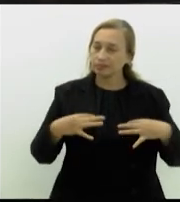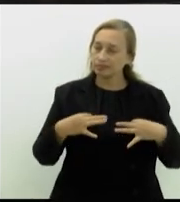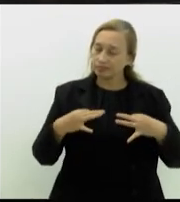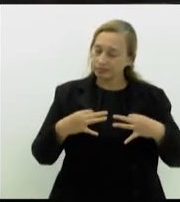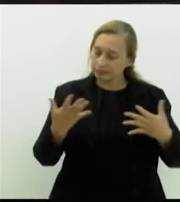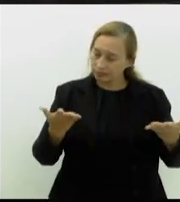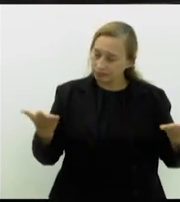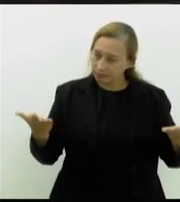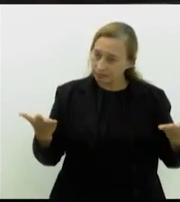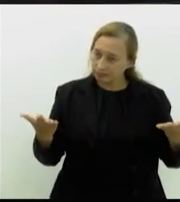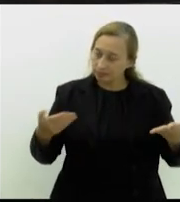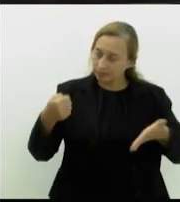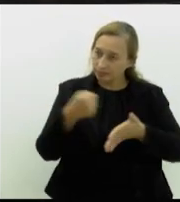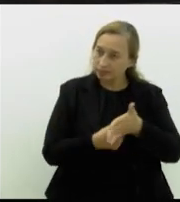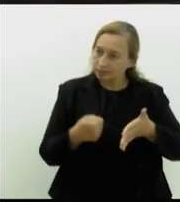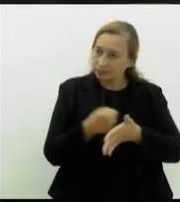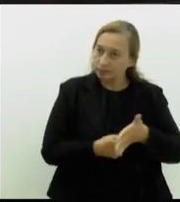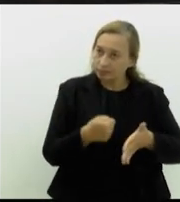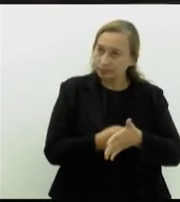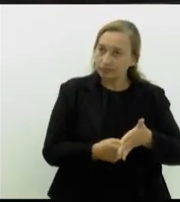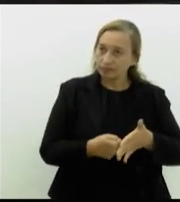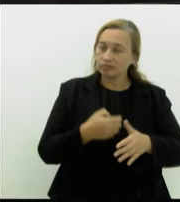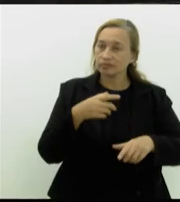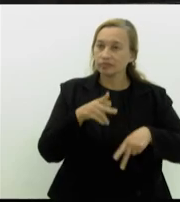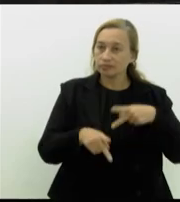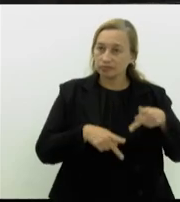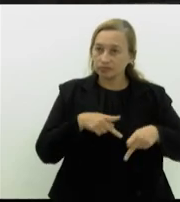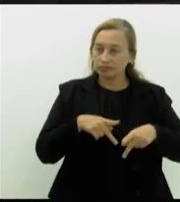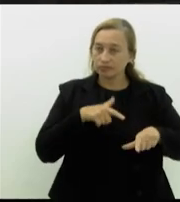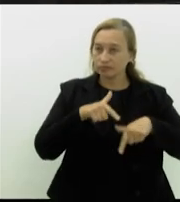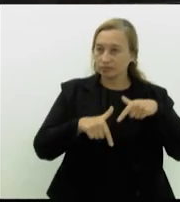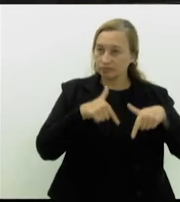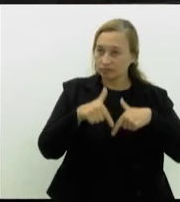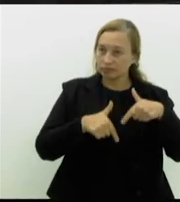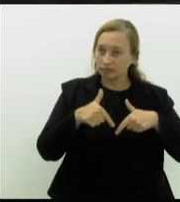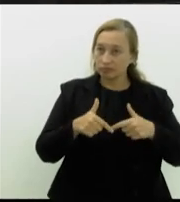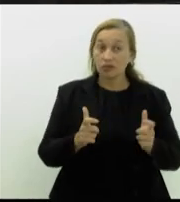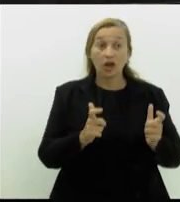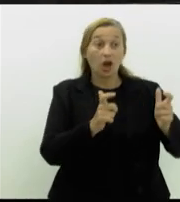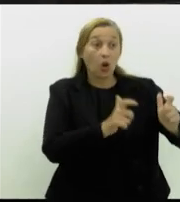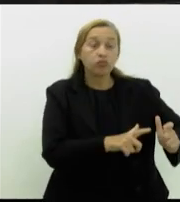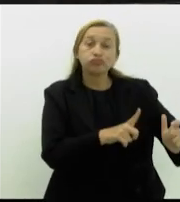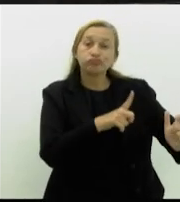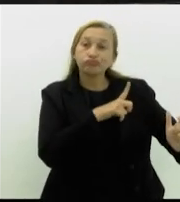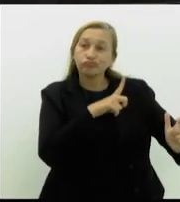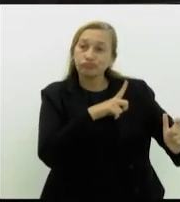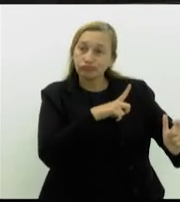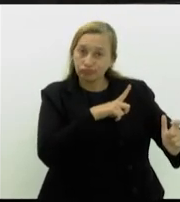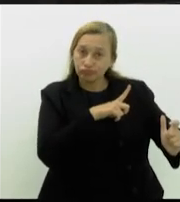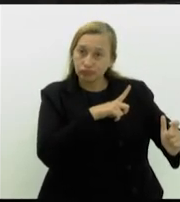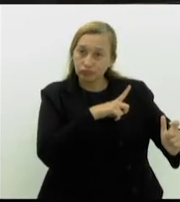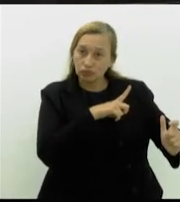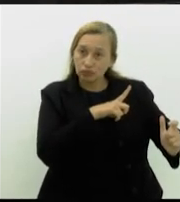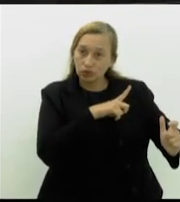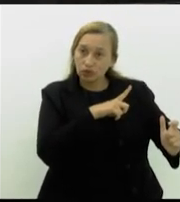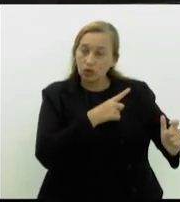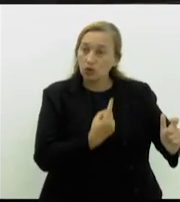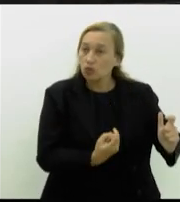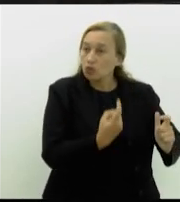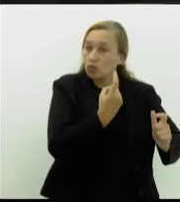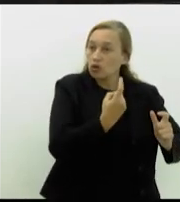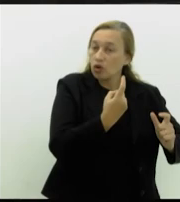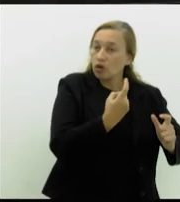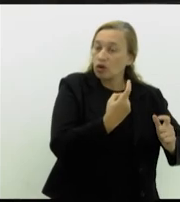disposição e à luta dos trabalhadores. Onde tiver um conflito